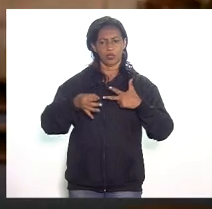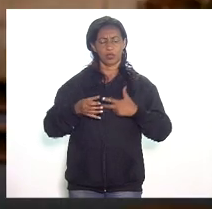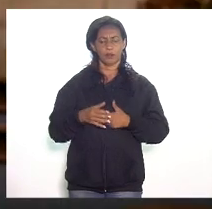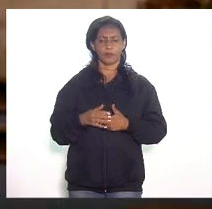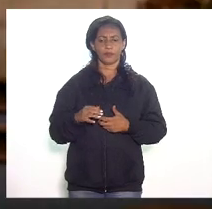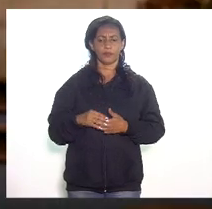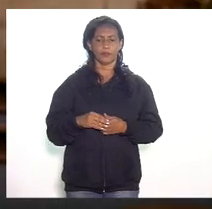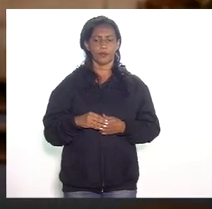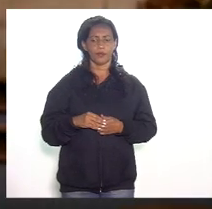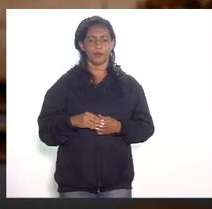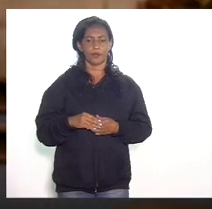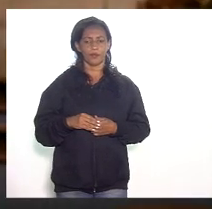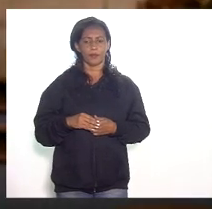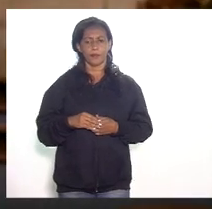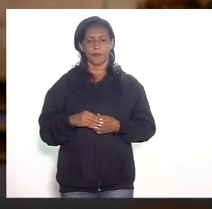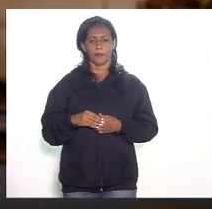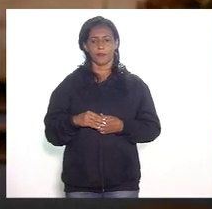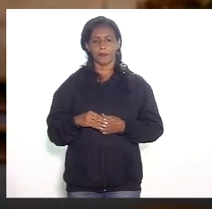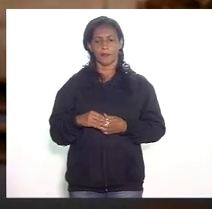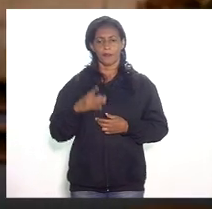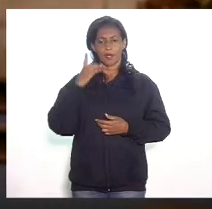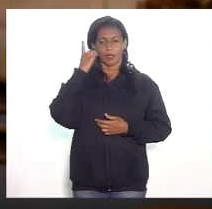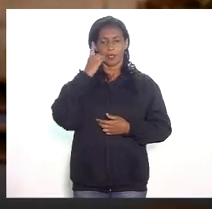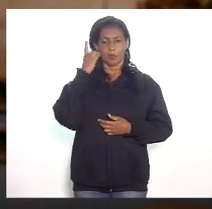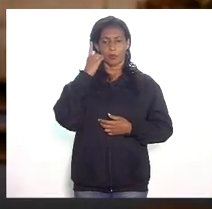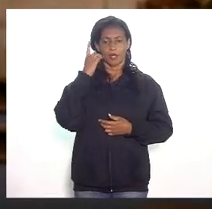Próximo orador, deputado Felipe Peixoto.